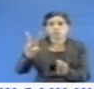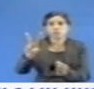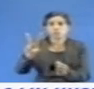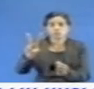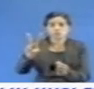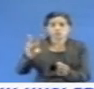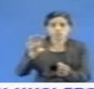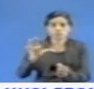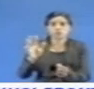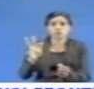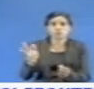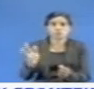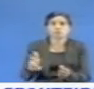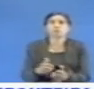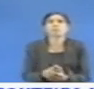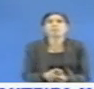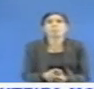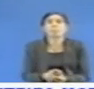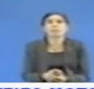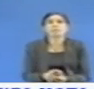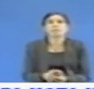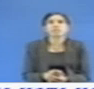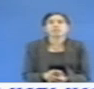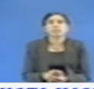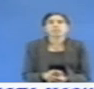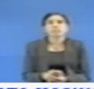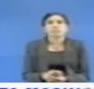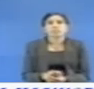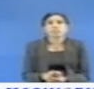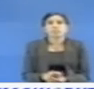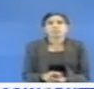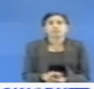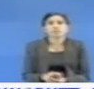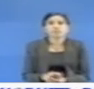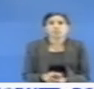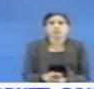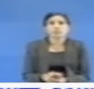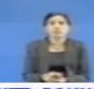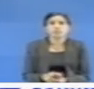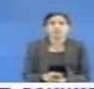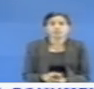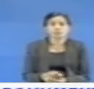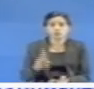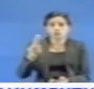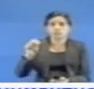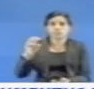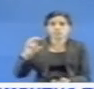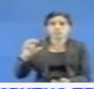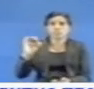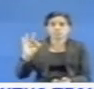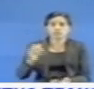Husi UNICEF. So we are supporting the UNICEF fone apoio neba Ministério da Saúde